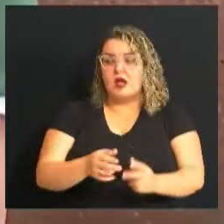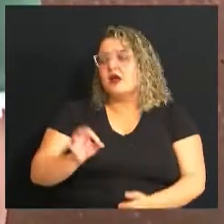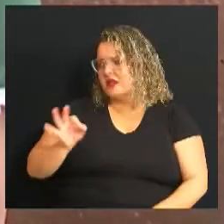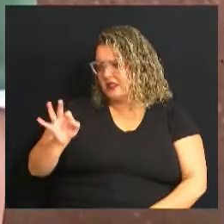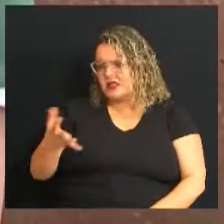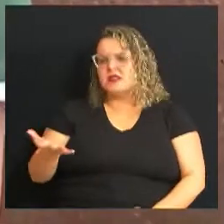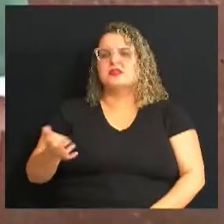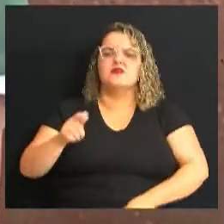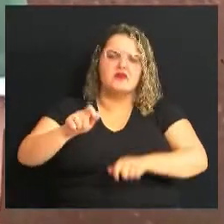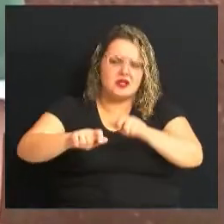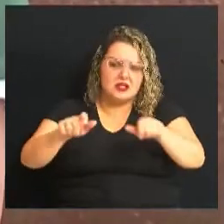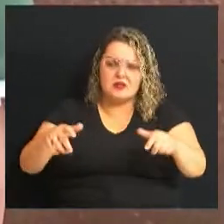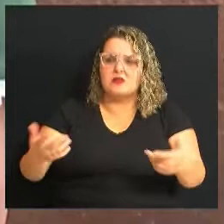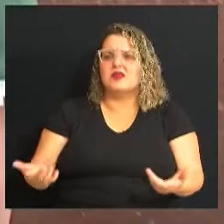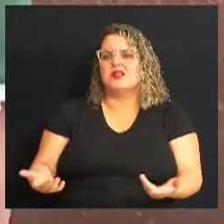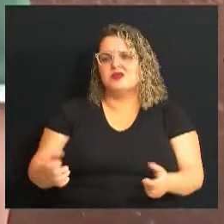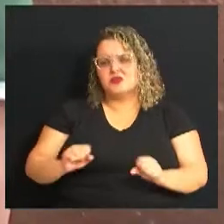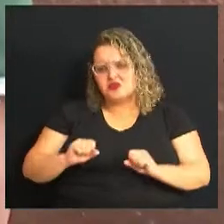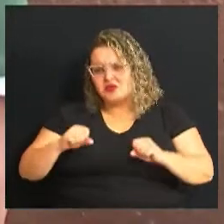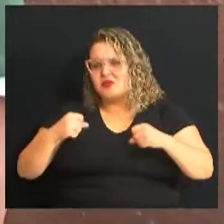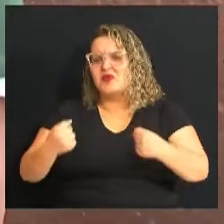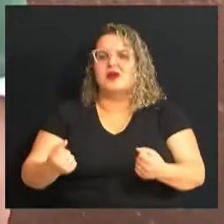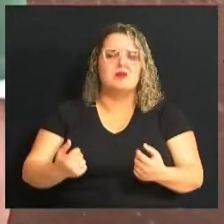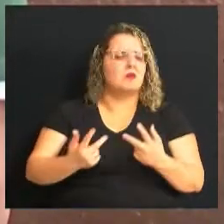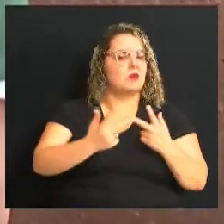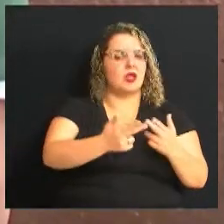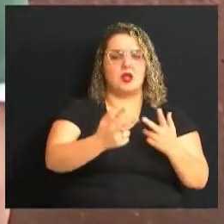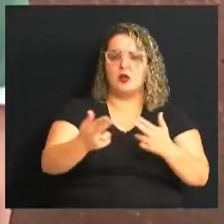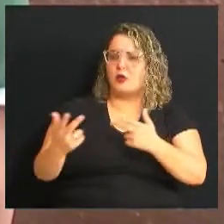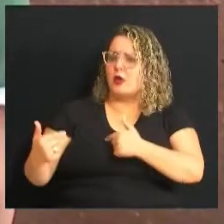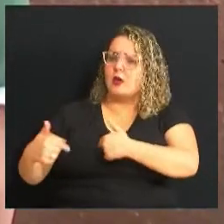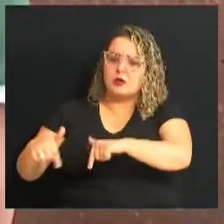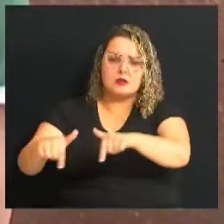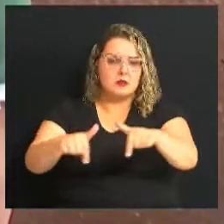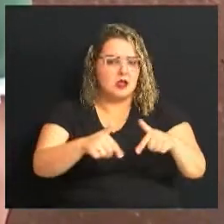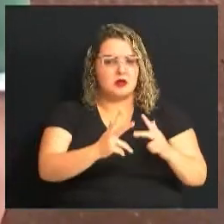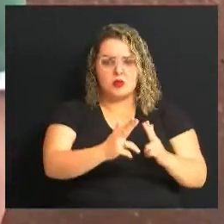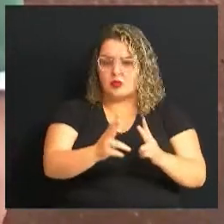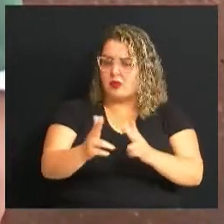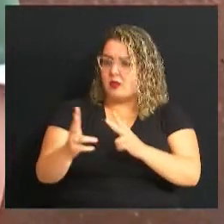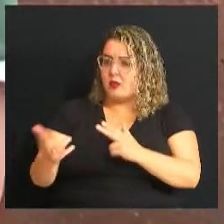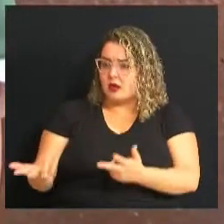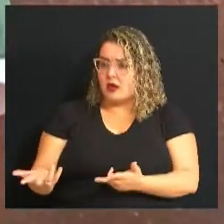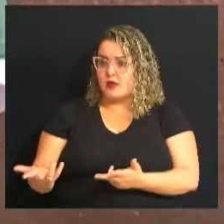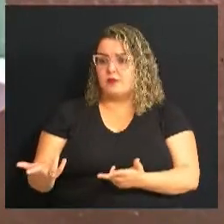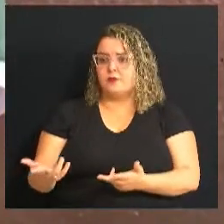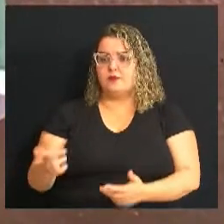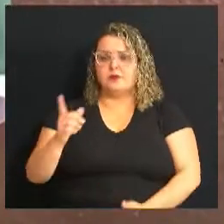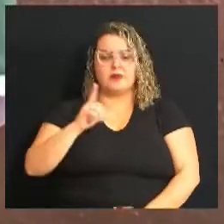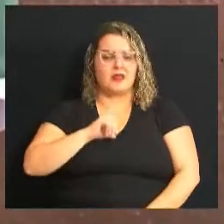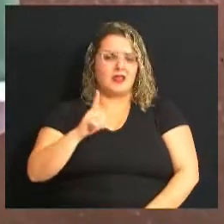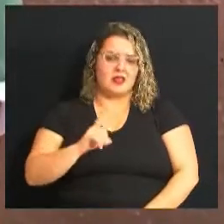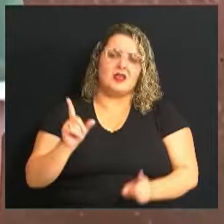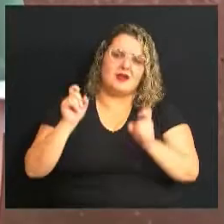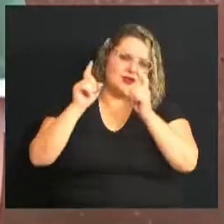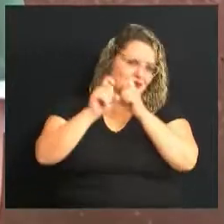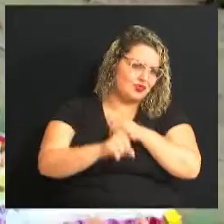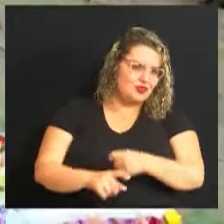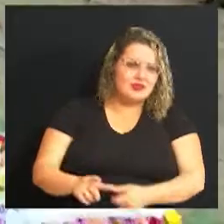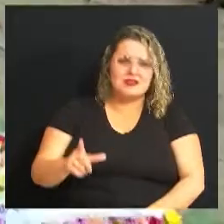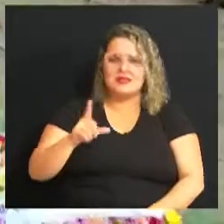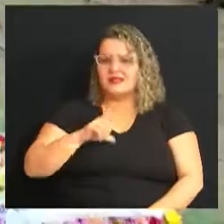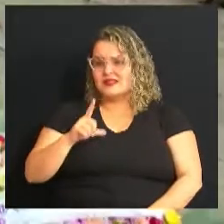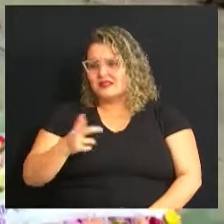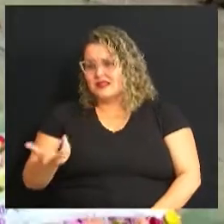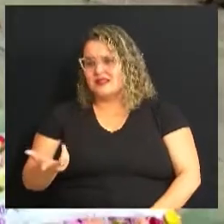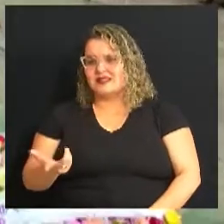pessoa se empenhar, como qualquer outro trabalho, entendeu? Tem suas dificuldades, tem suas particularidades,